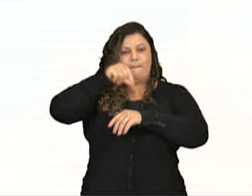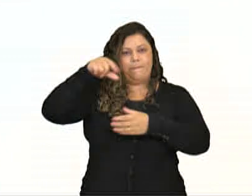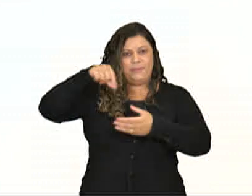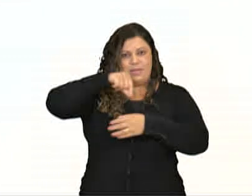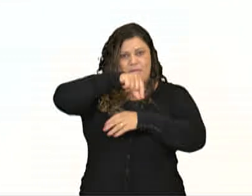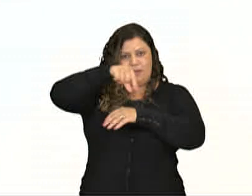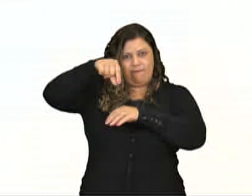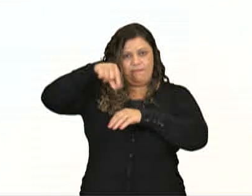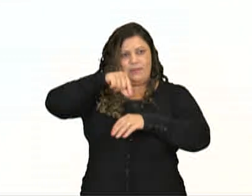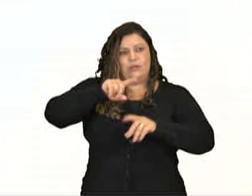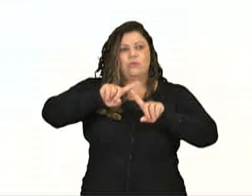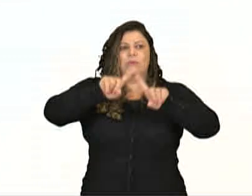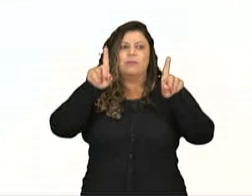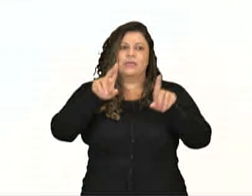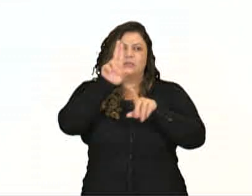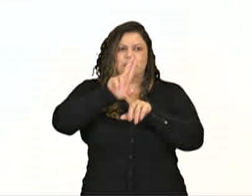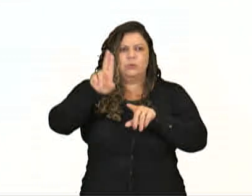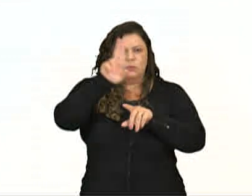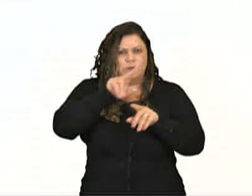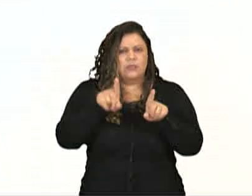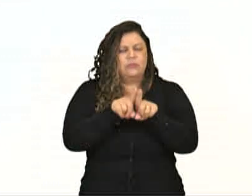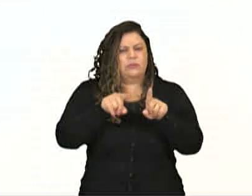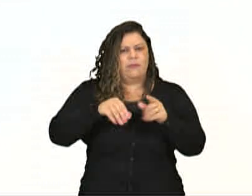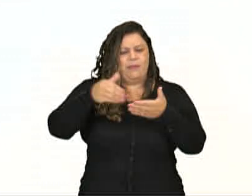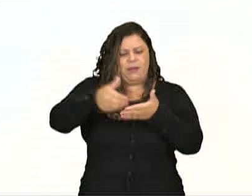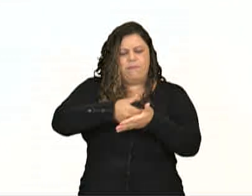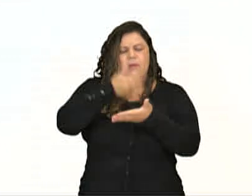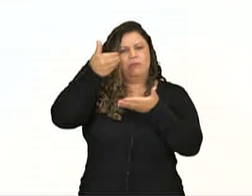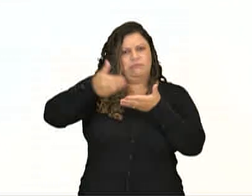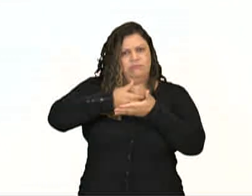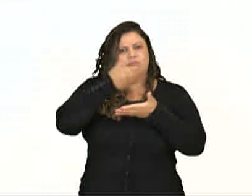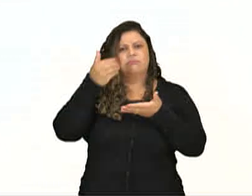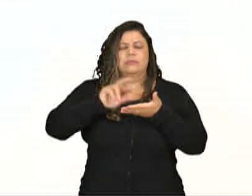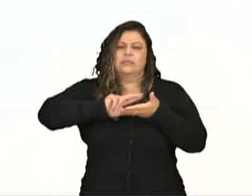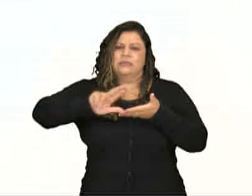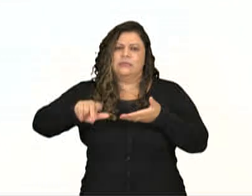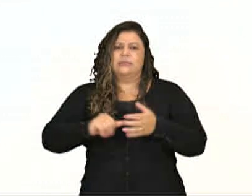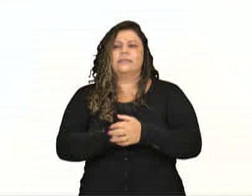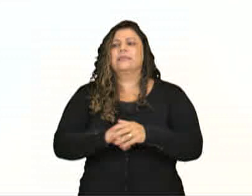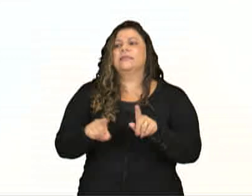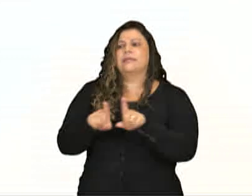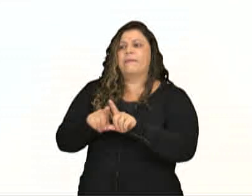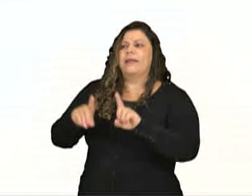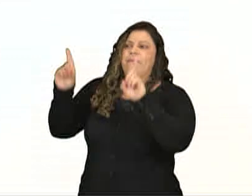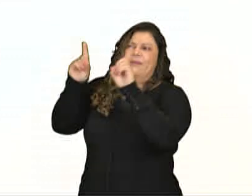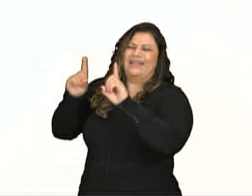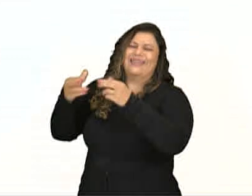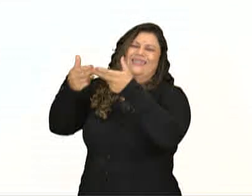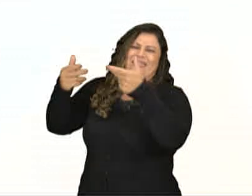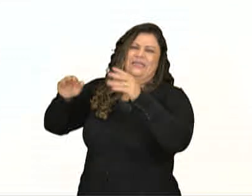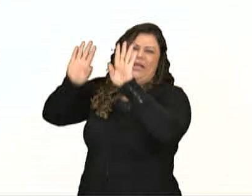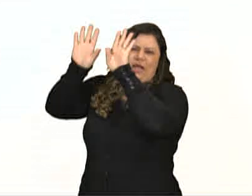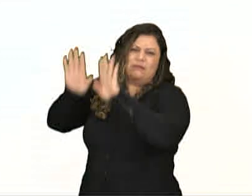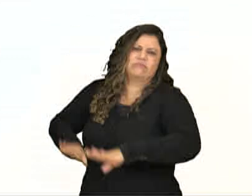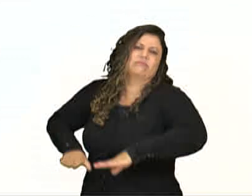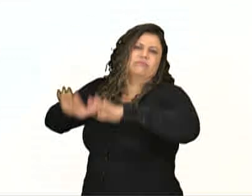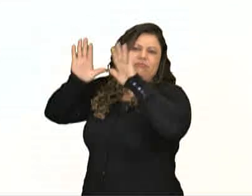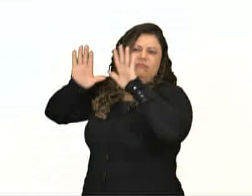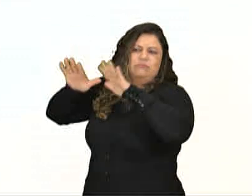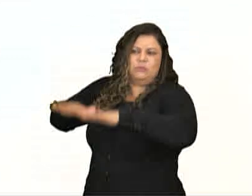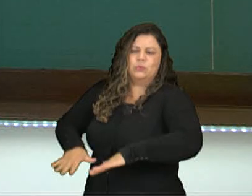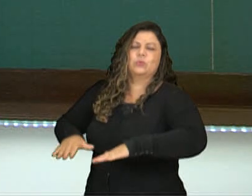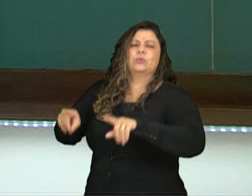utilizados, além de fazer os cosméticos, eram também utilizados para rituais e tinham funções, inclusive,